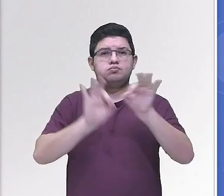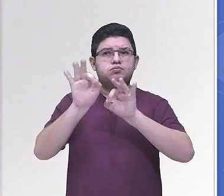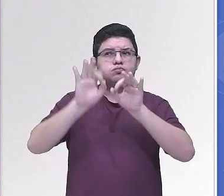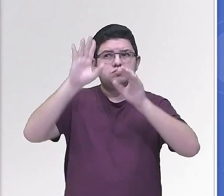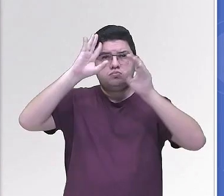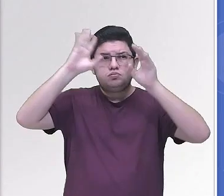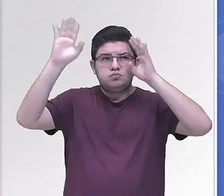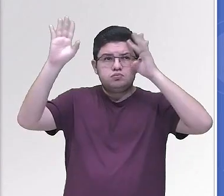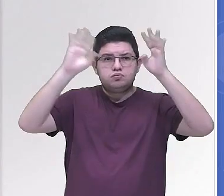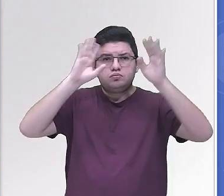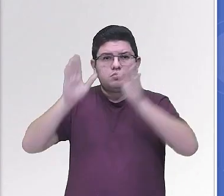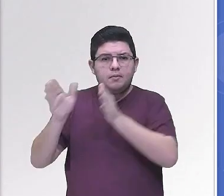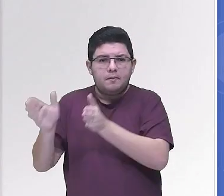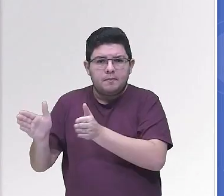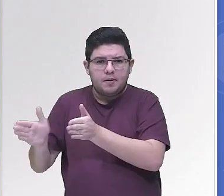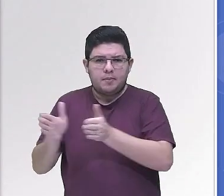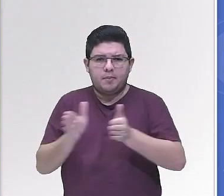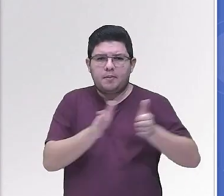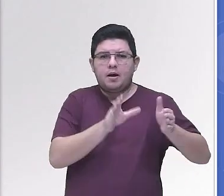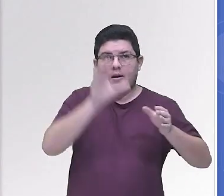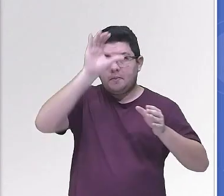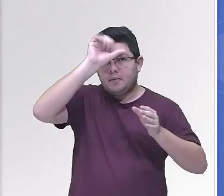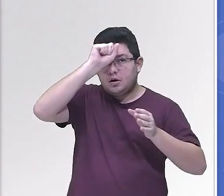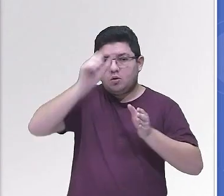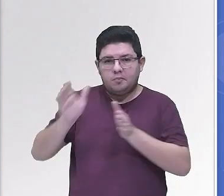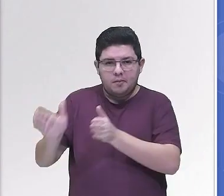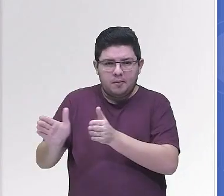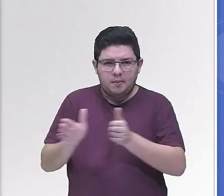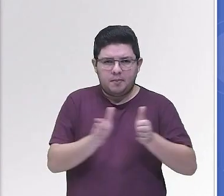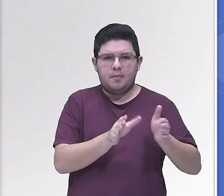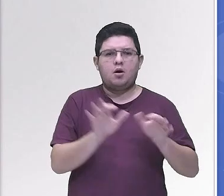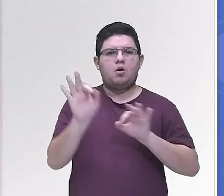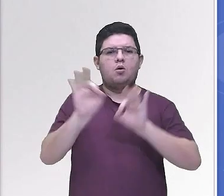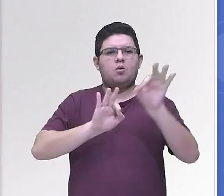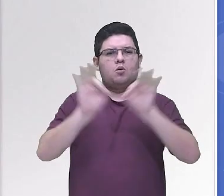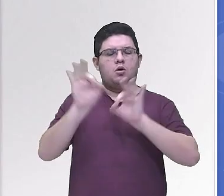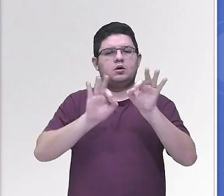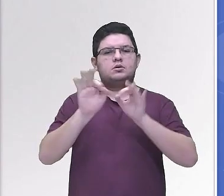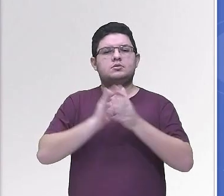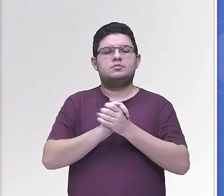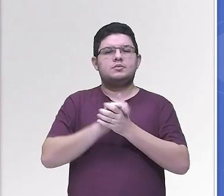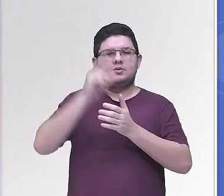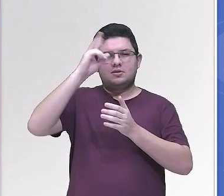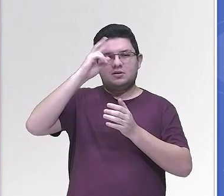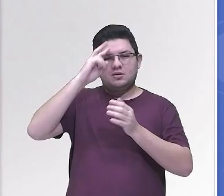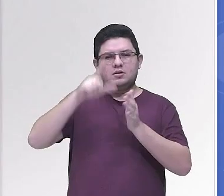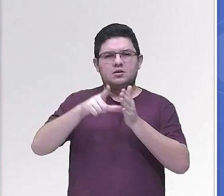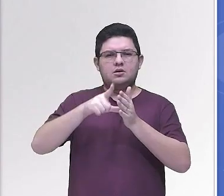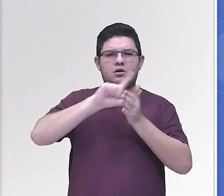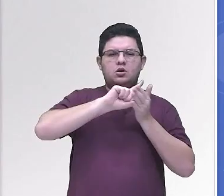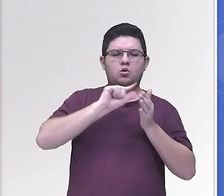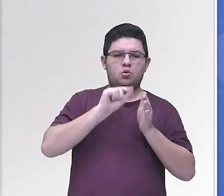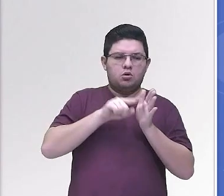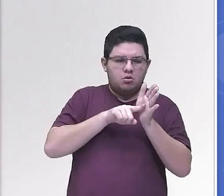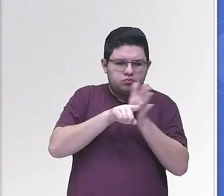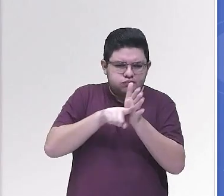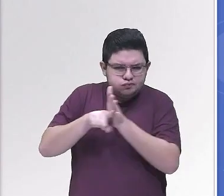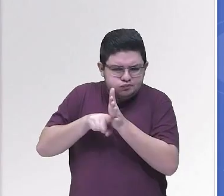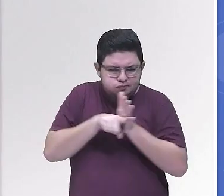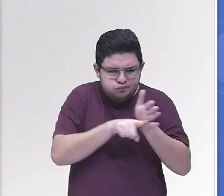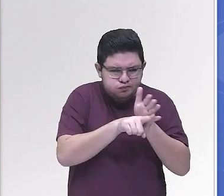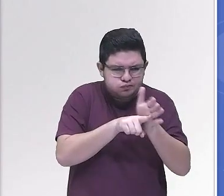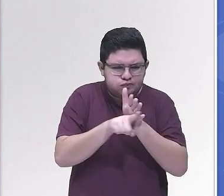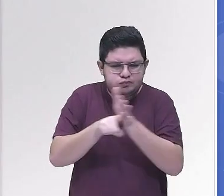entendendo isso daí? Então, se ela é radical, eu vou até a raiz do problema, então eu não posso pensar de qualquer jeito. Eu tenho